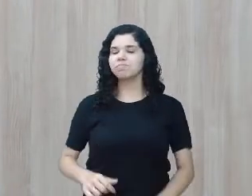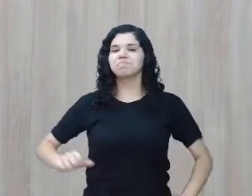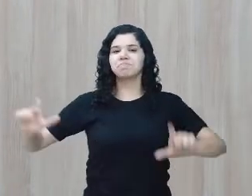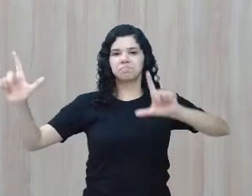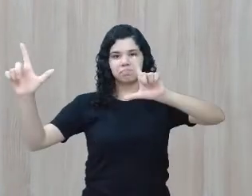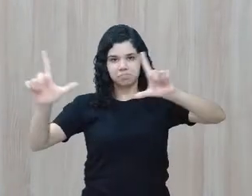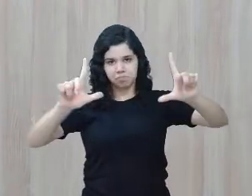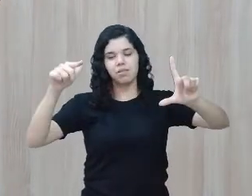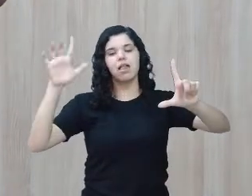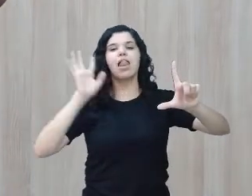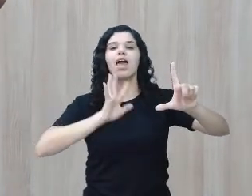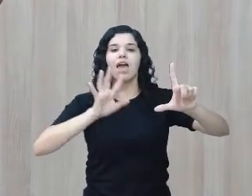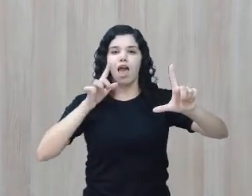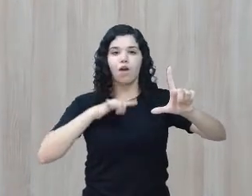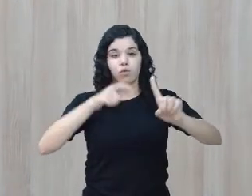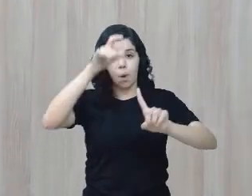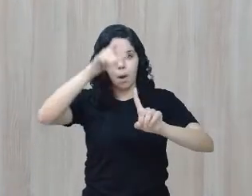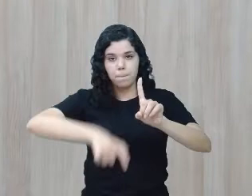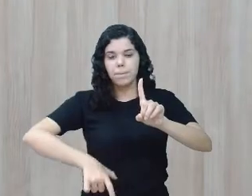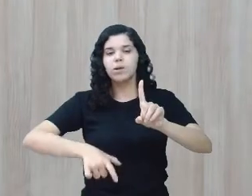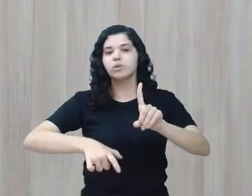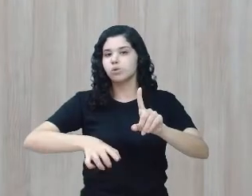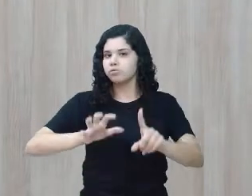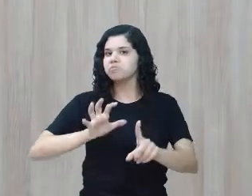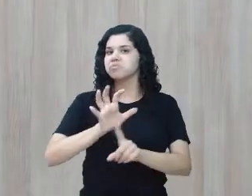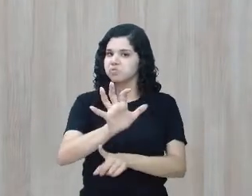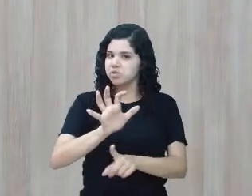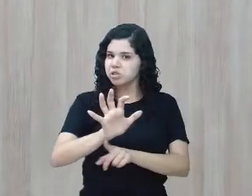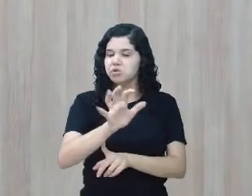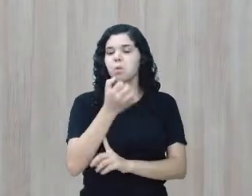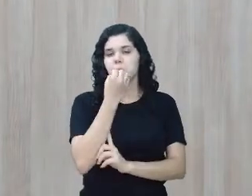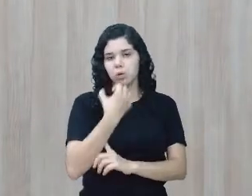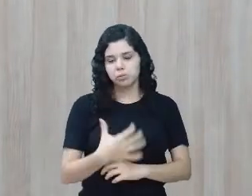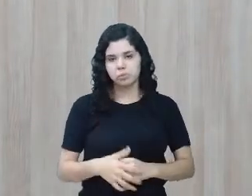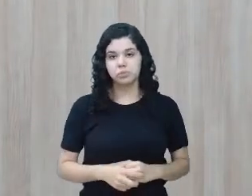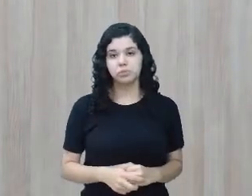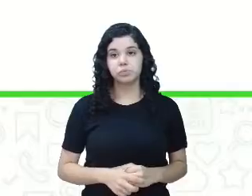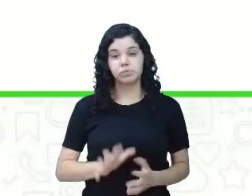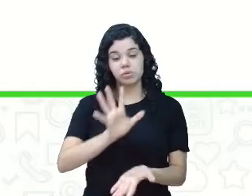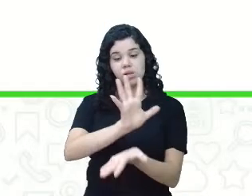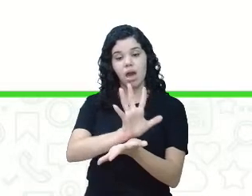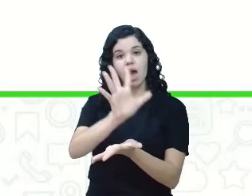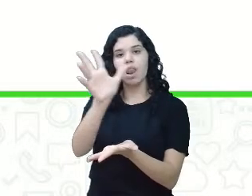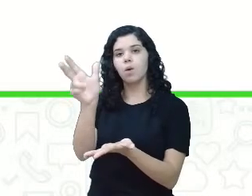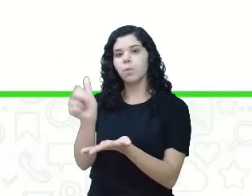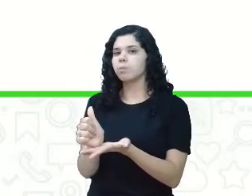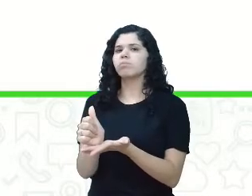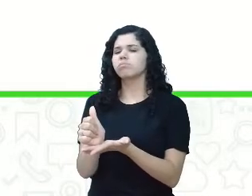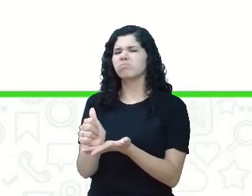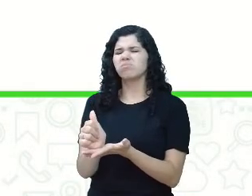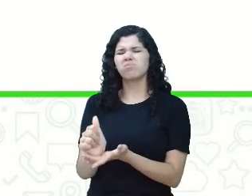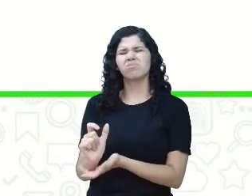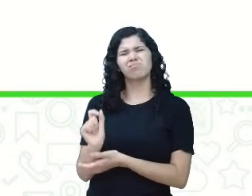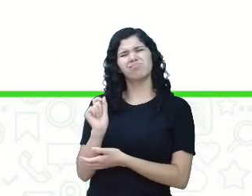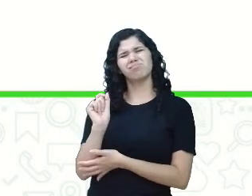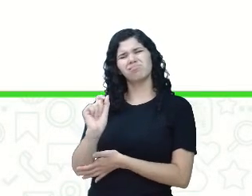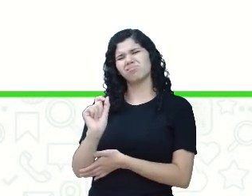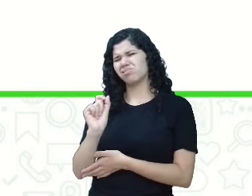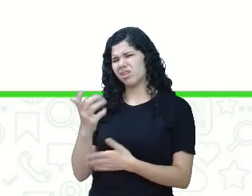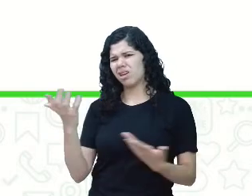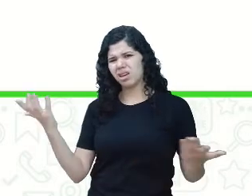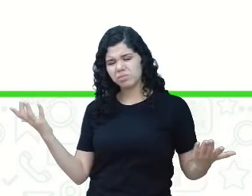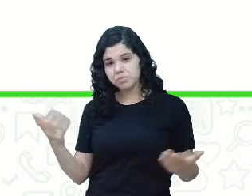legal, porque a gente vai chegar a um personagem que fez grande diferença. Quilombos. Quem era? O que era o